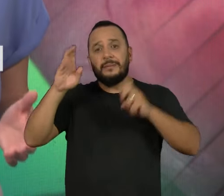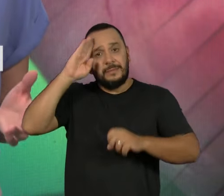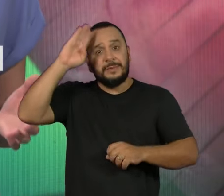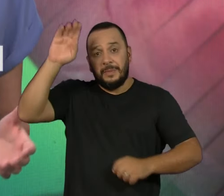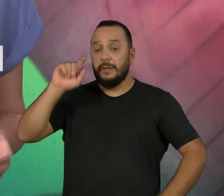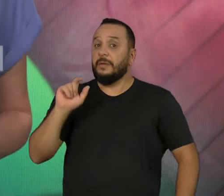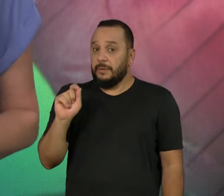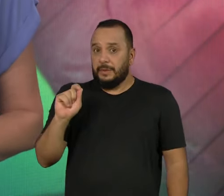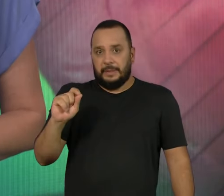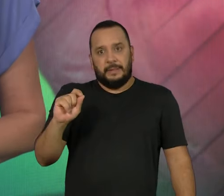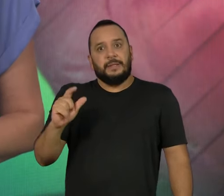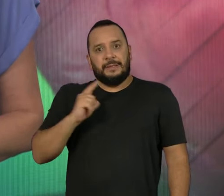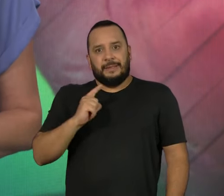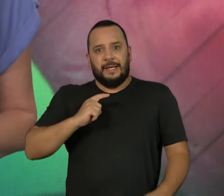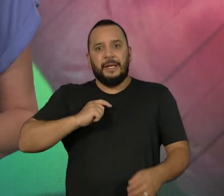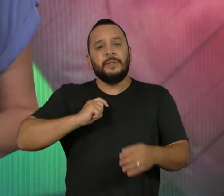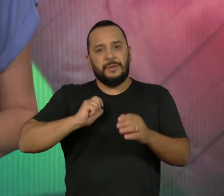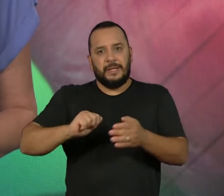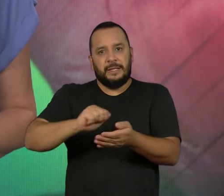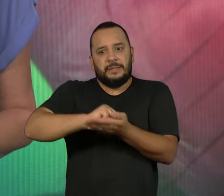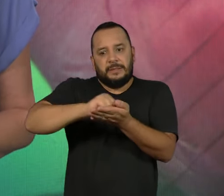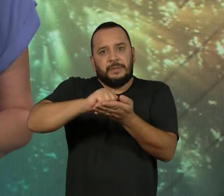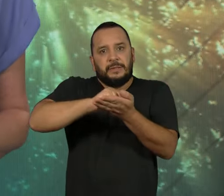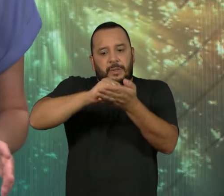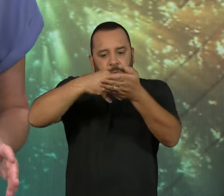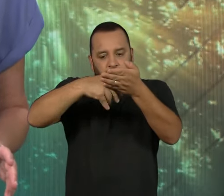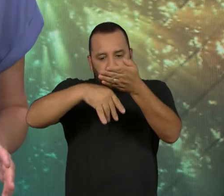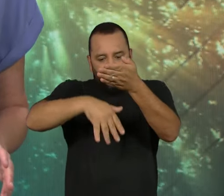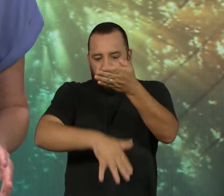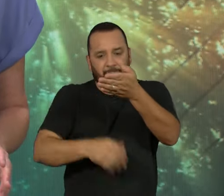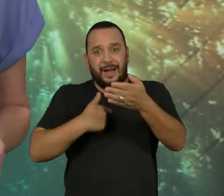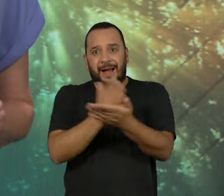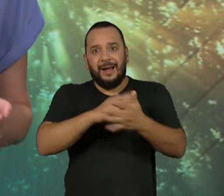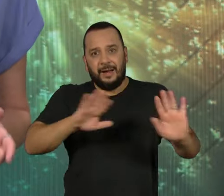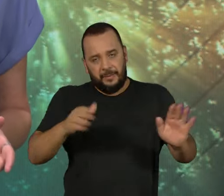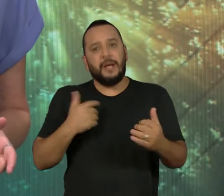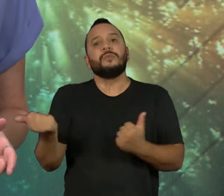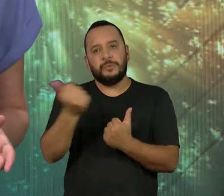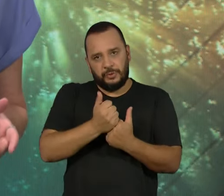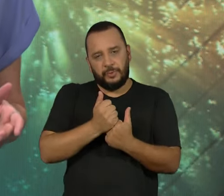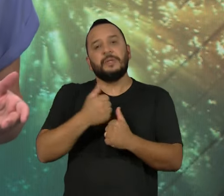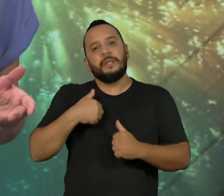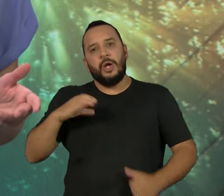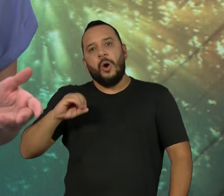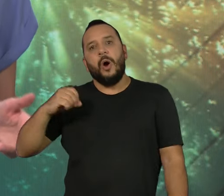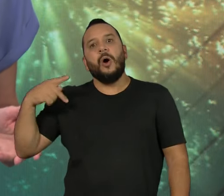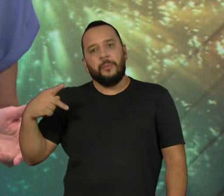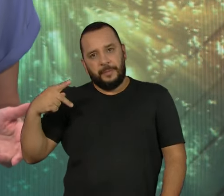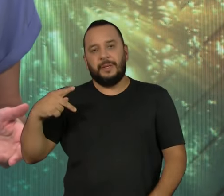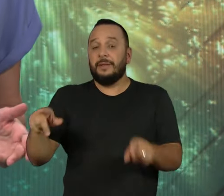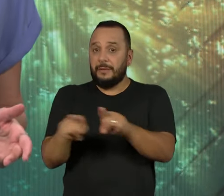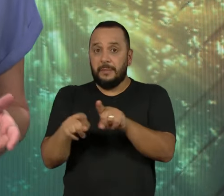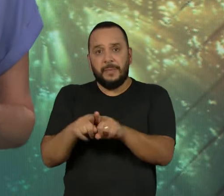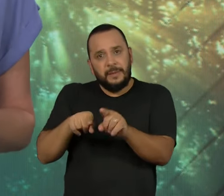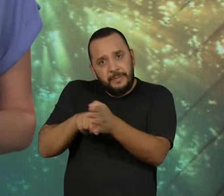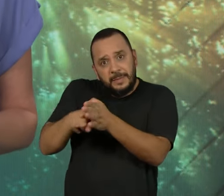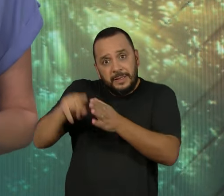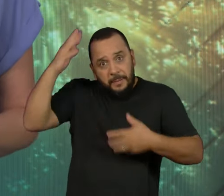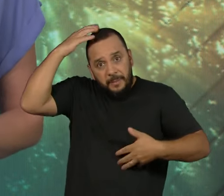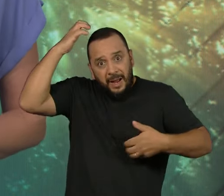substituto natural para o isopor, a Conferência da ONU sobre Biodiversidade e a relação entre estudo de um primata ameaçado